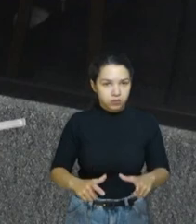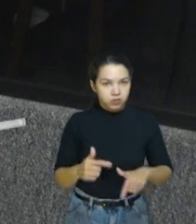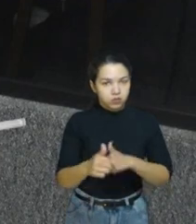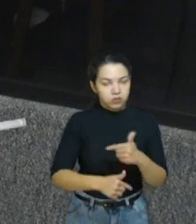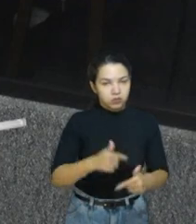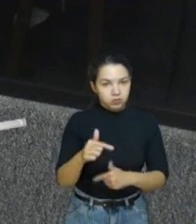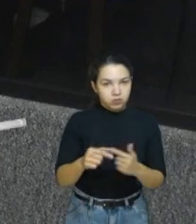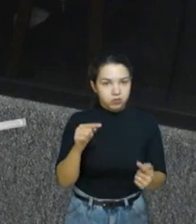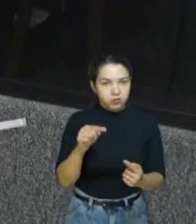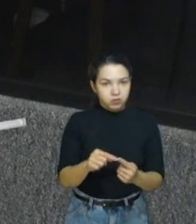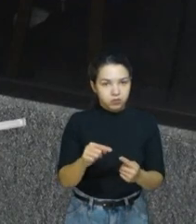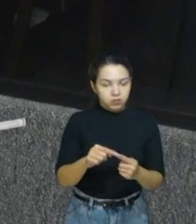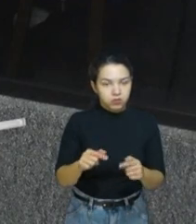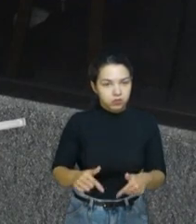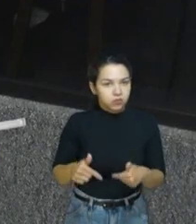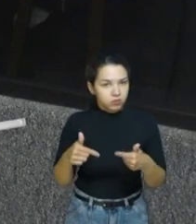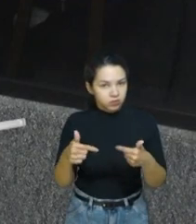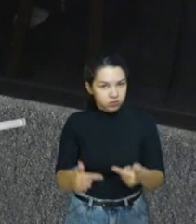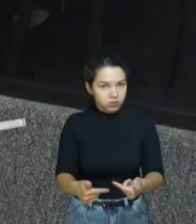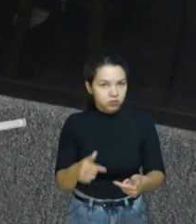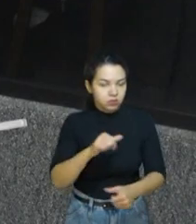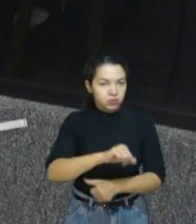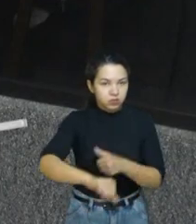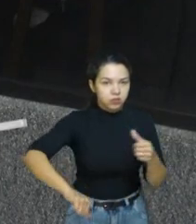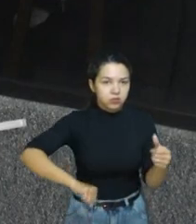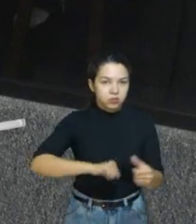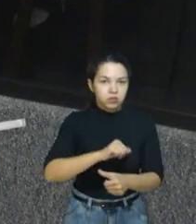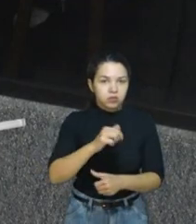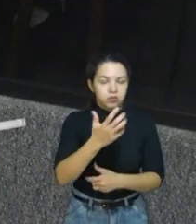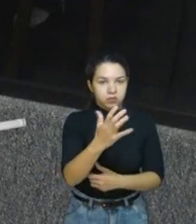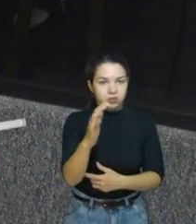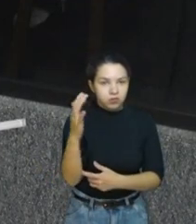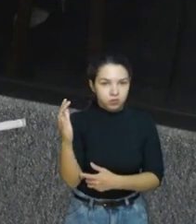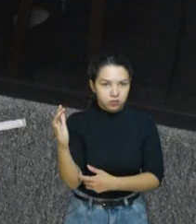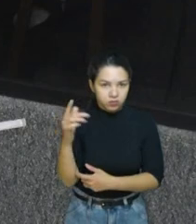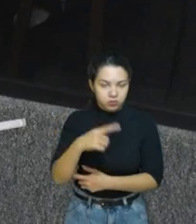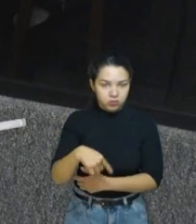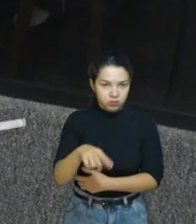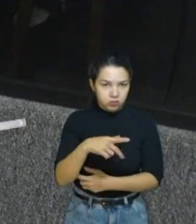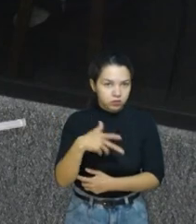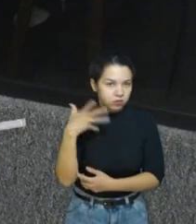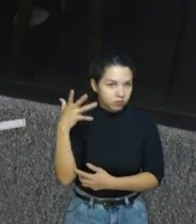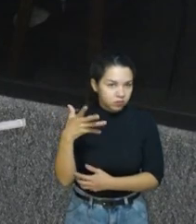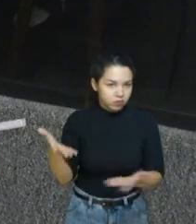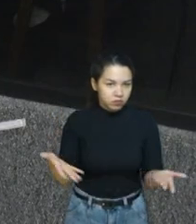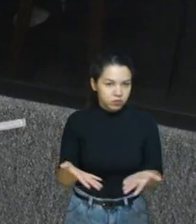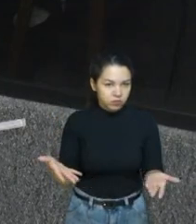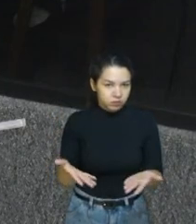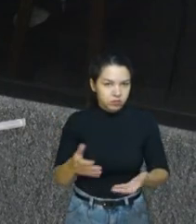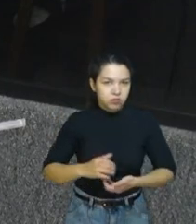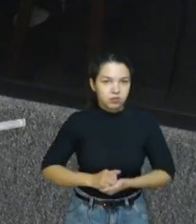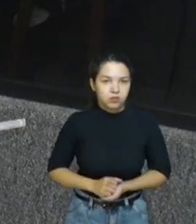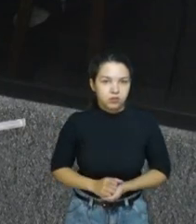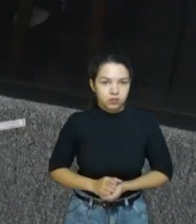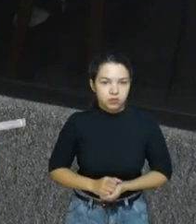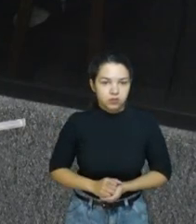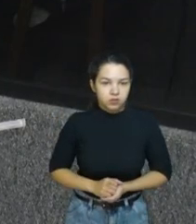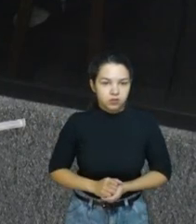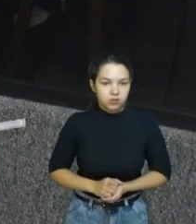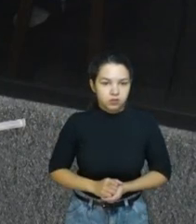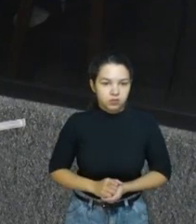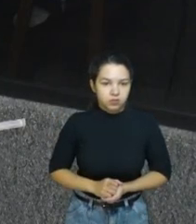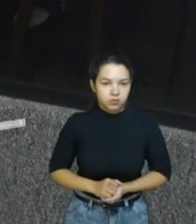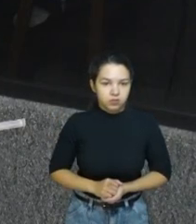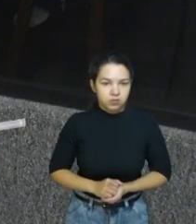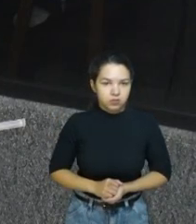foco no combate e enfrentamento às mudanças climáticas, que é o assunto da nossa palestra de hoje. Dito isso, antes de passar